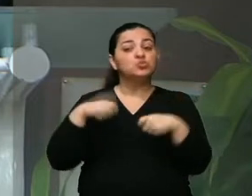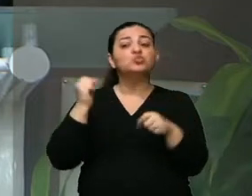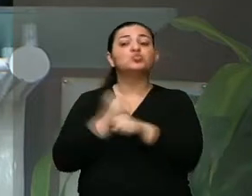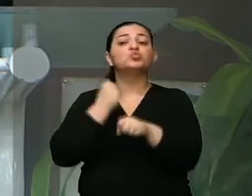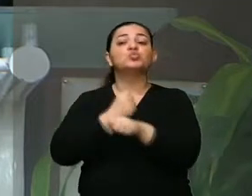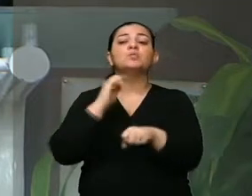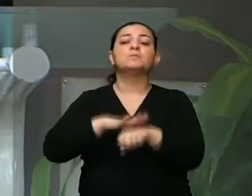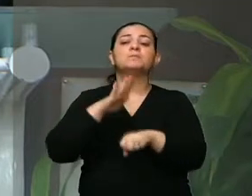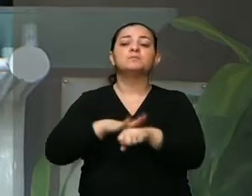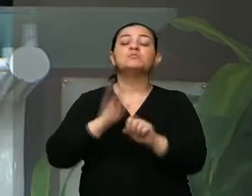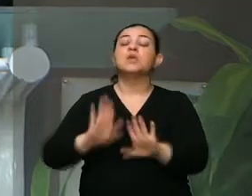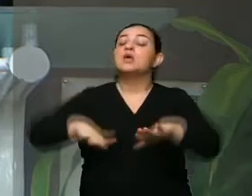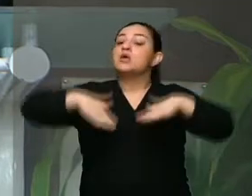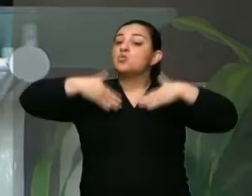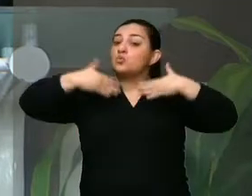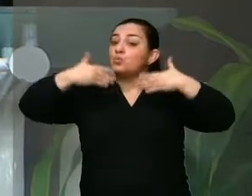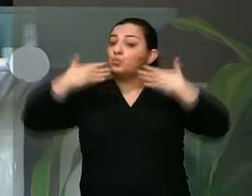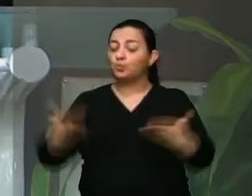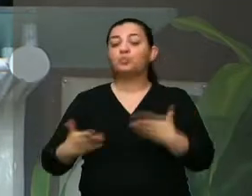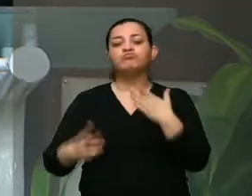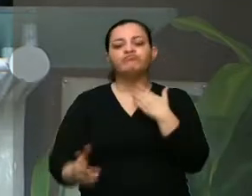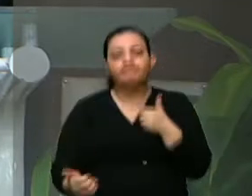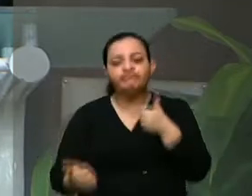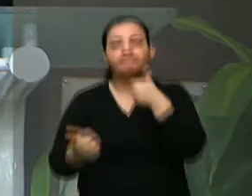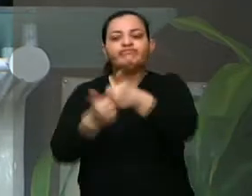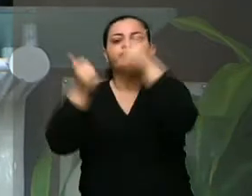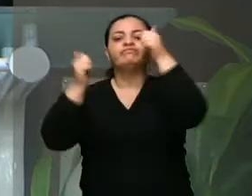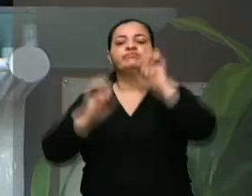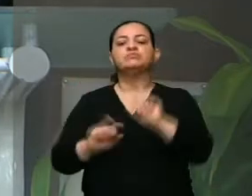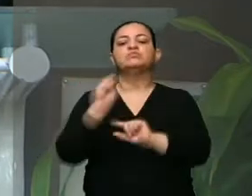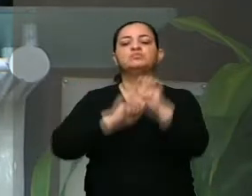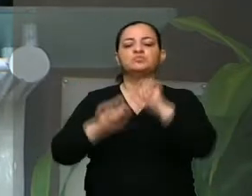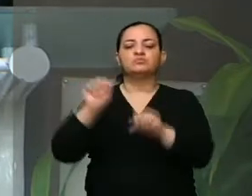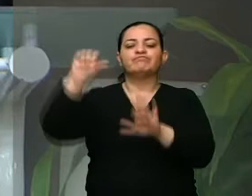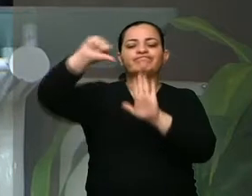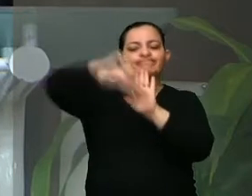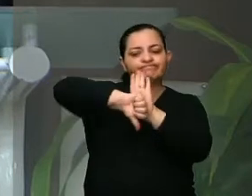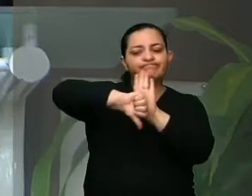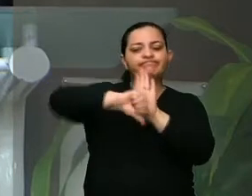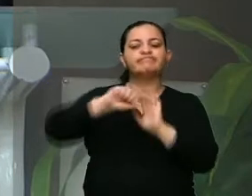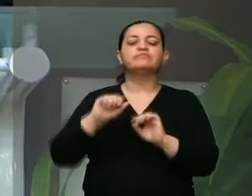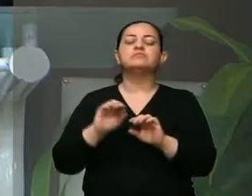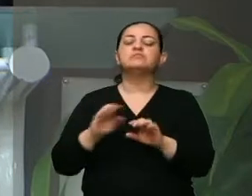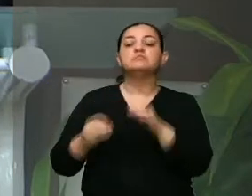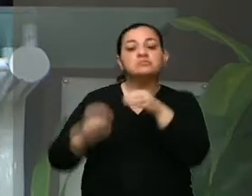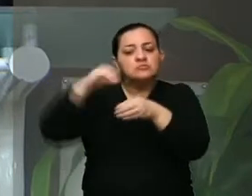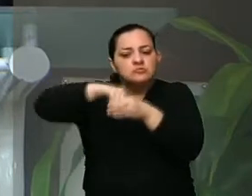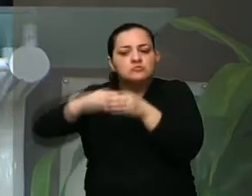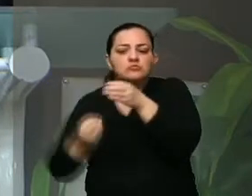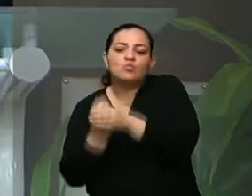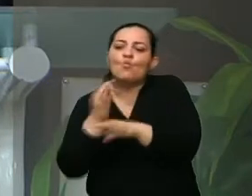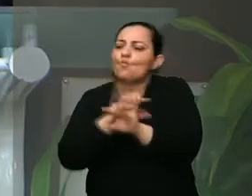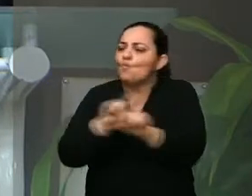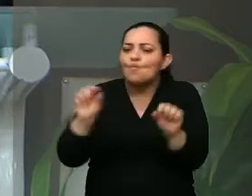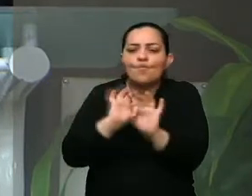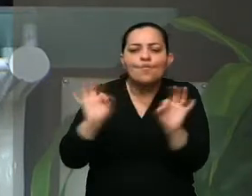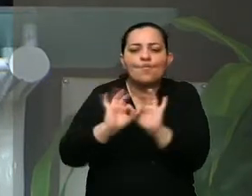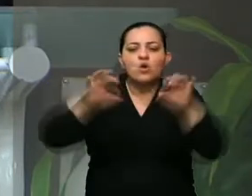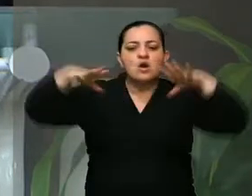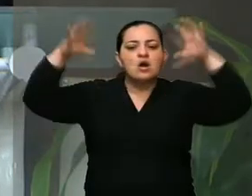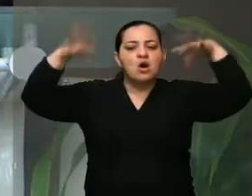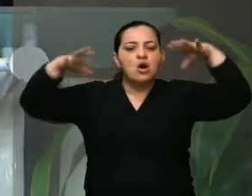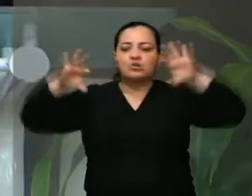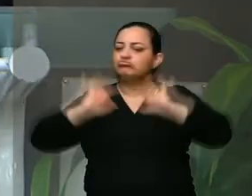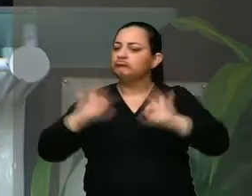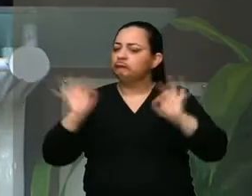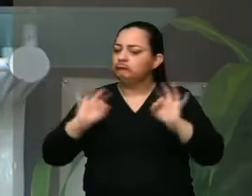aí quando chegou o tempo da crise plantaram não deu nada não vem chuva